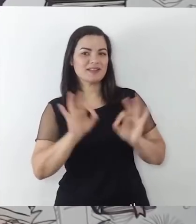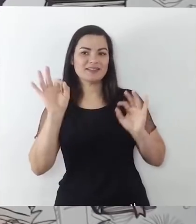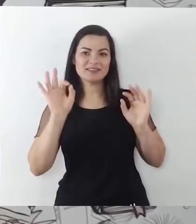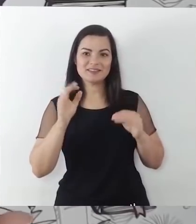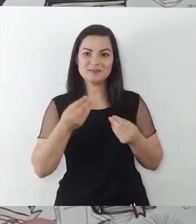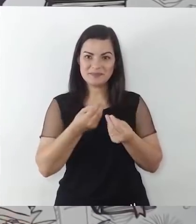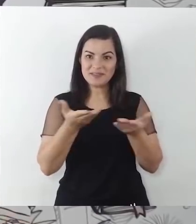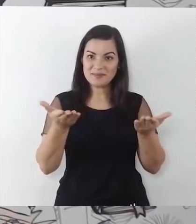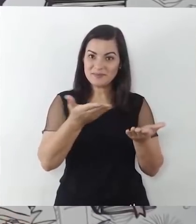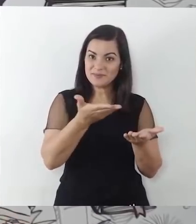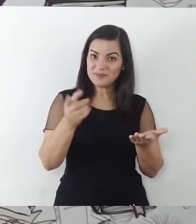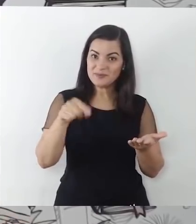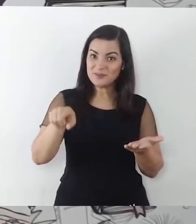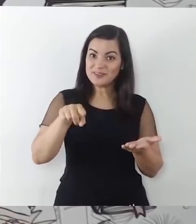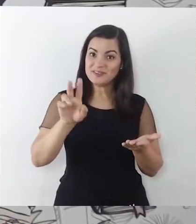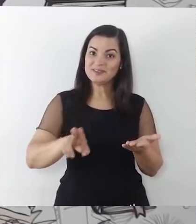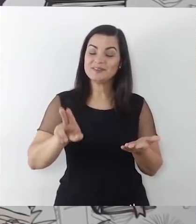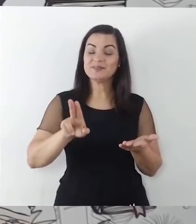Probete.